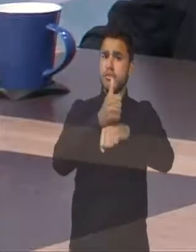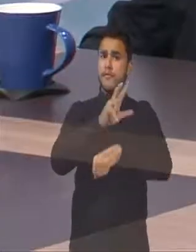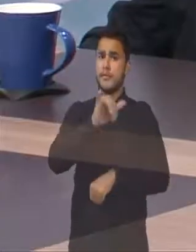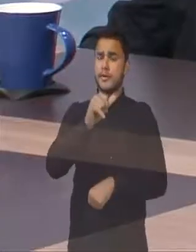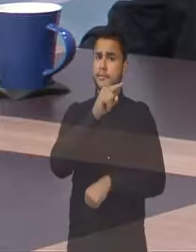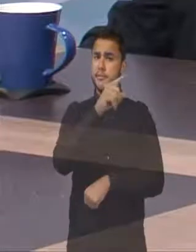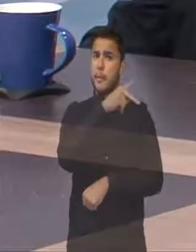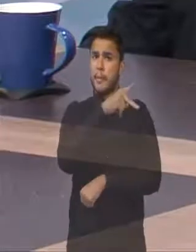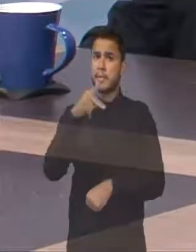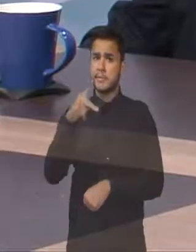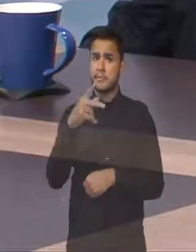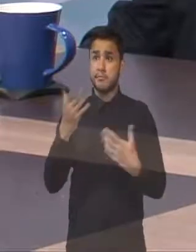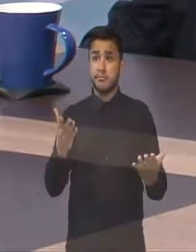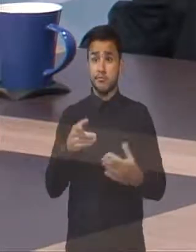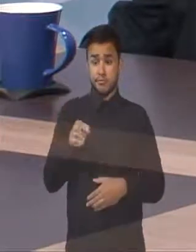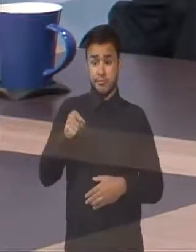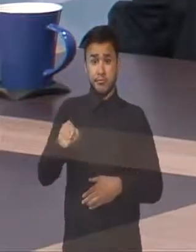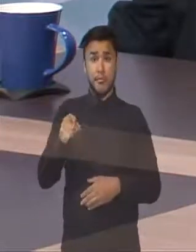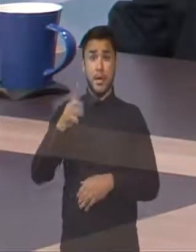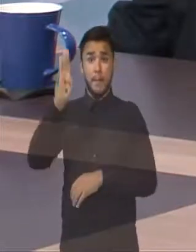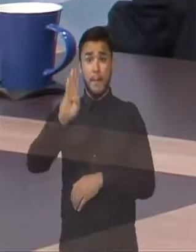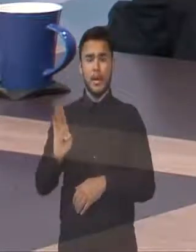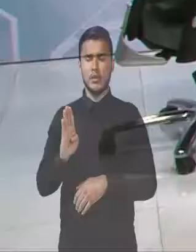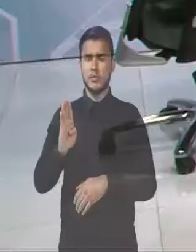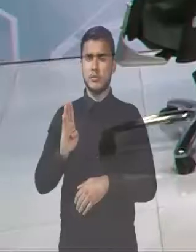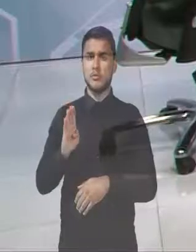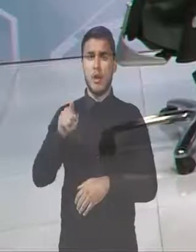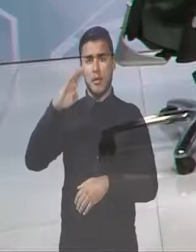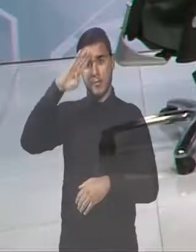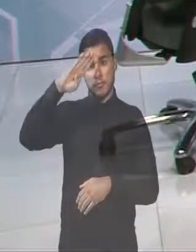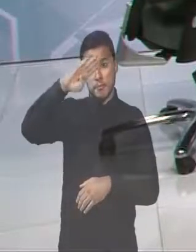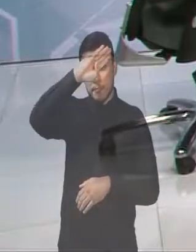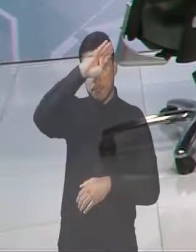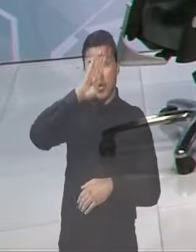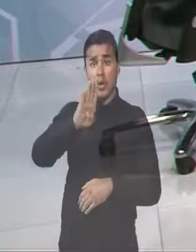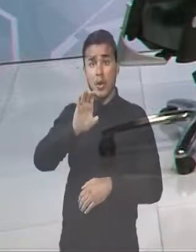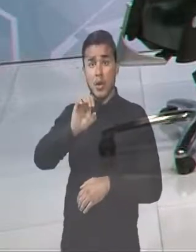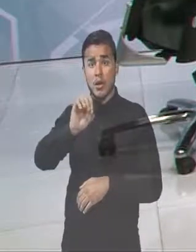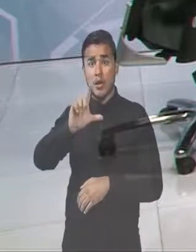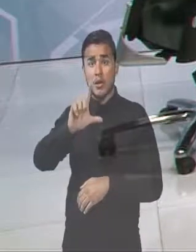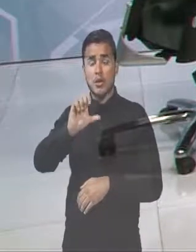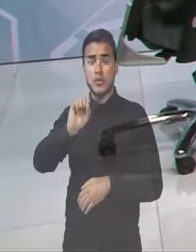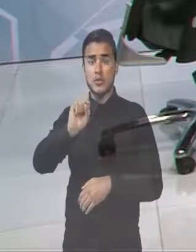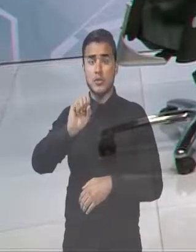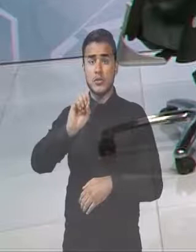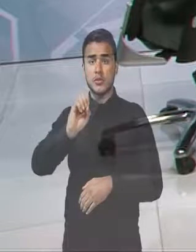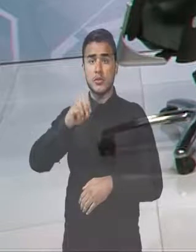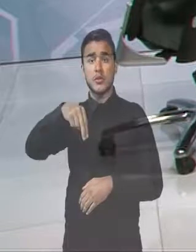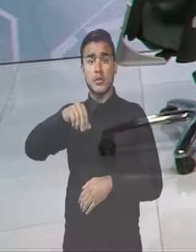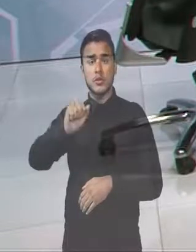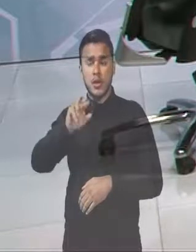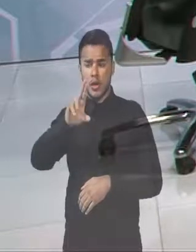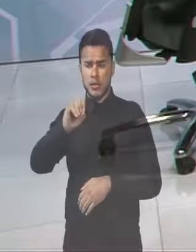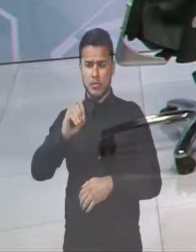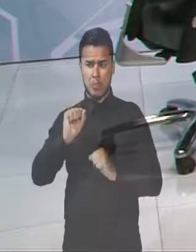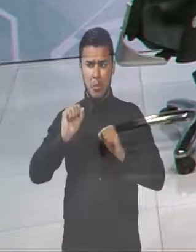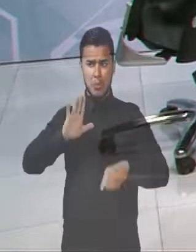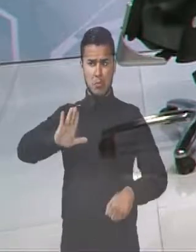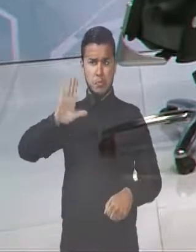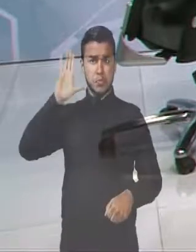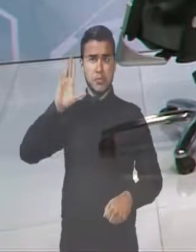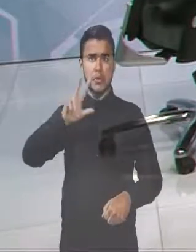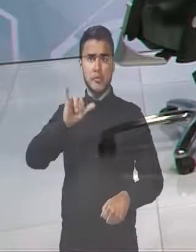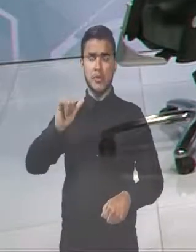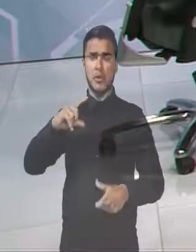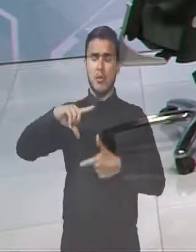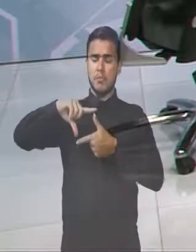do candidato Bolsonaro, com tudo que ele representa, que se antagoniza, digamos, com uma cultura